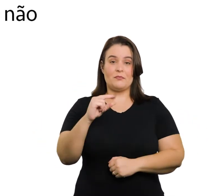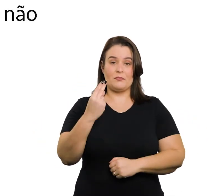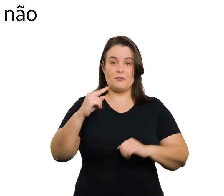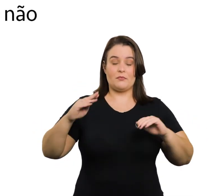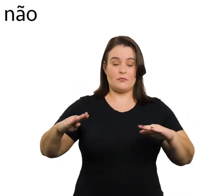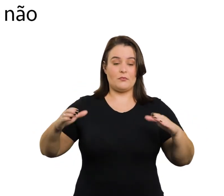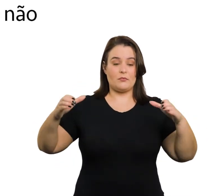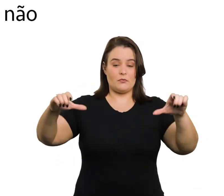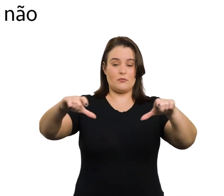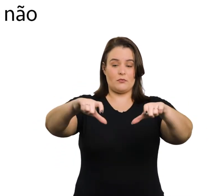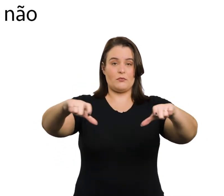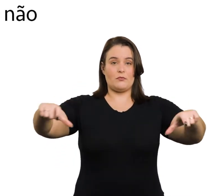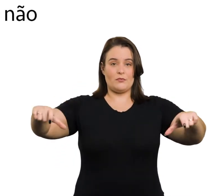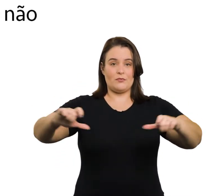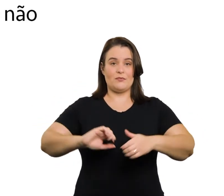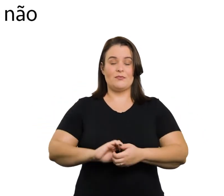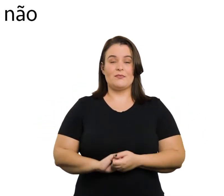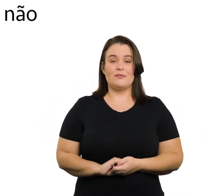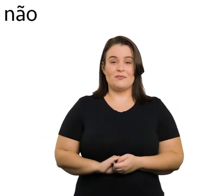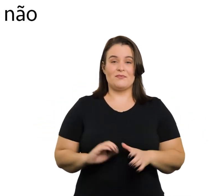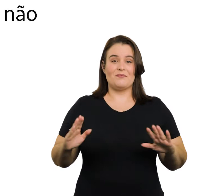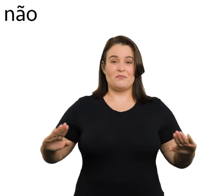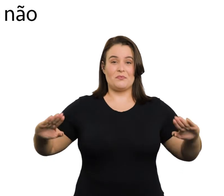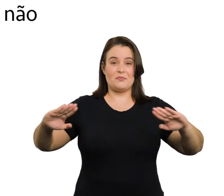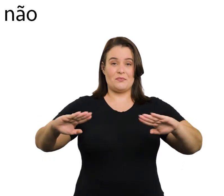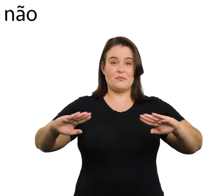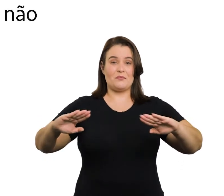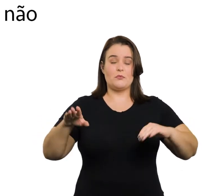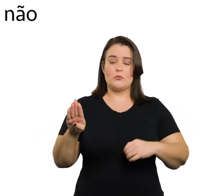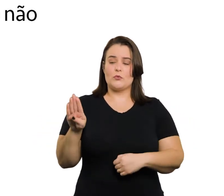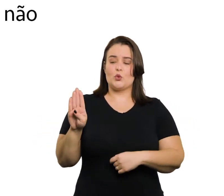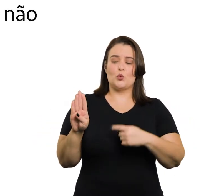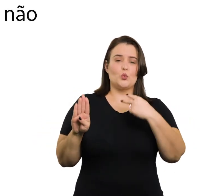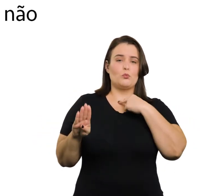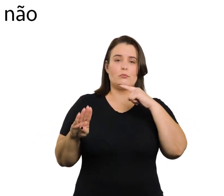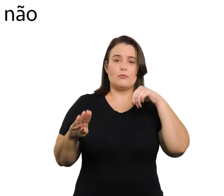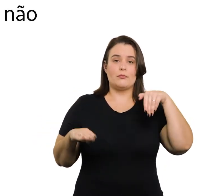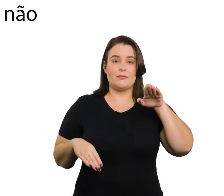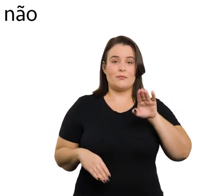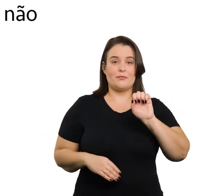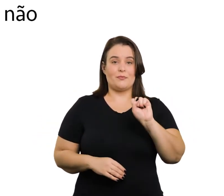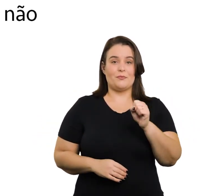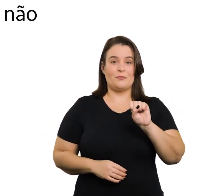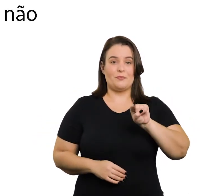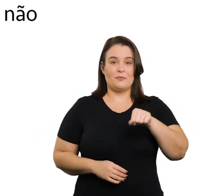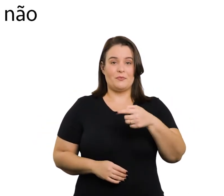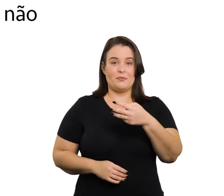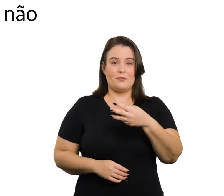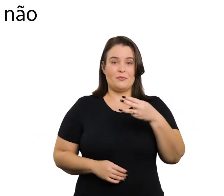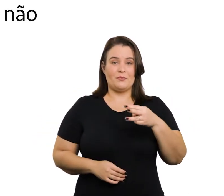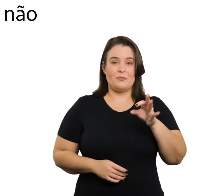ou canteiros laterais. Abas laterais com inclinação não superior a